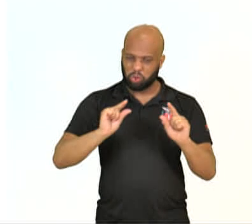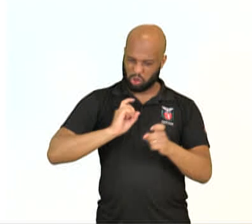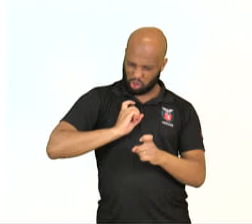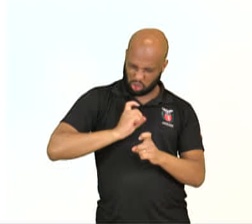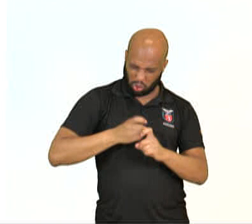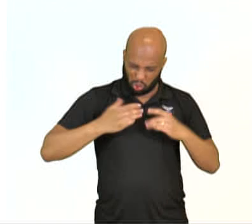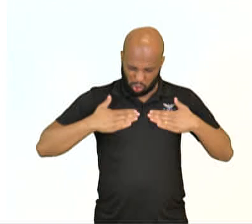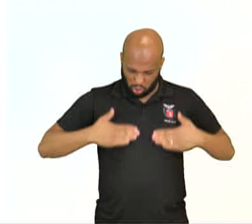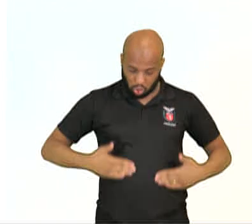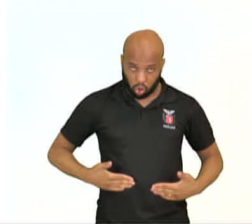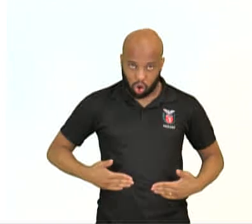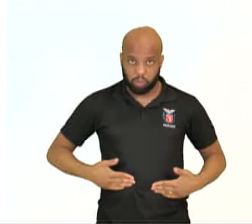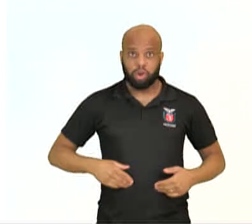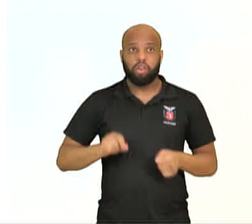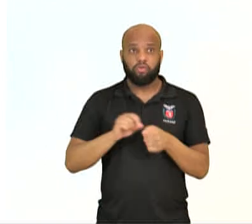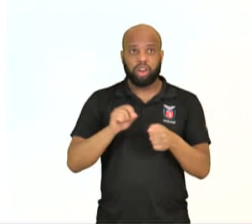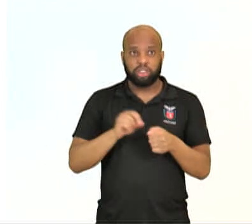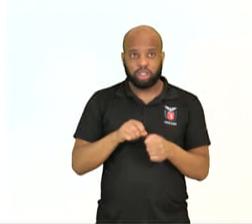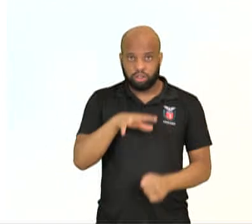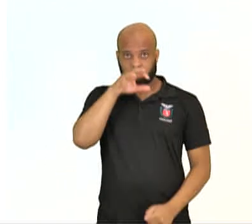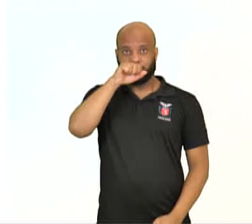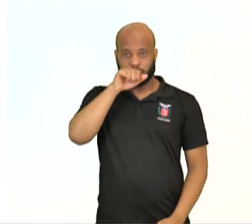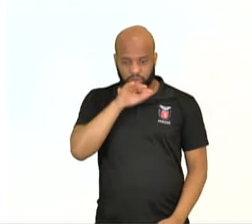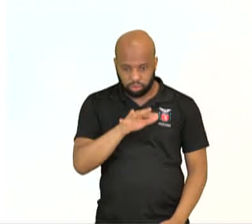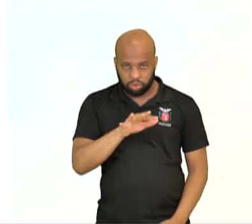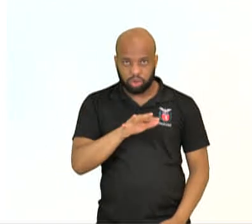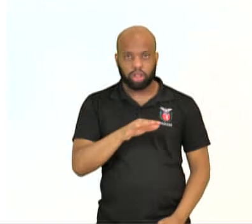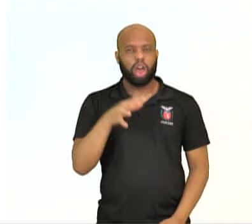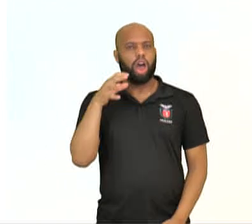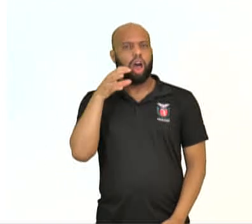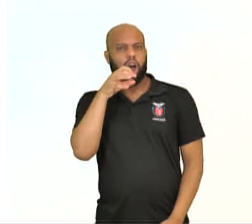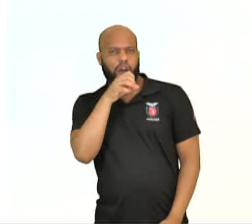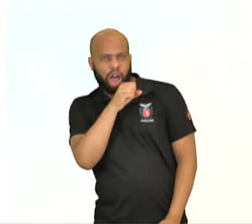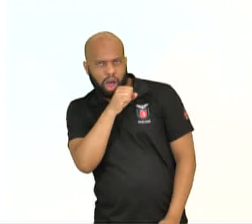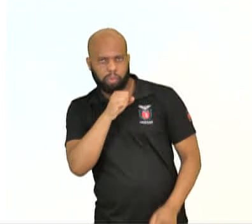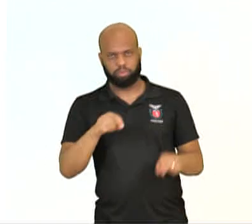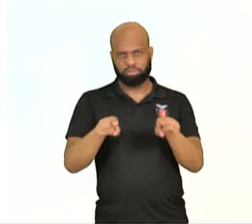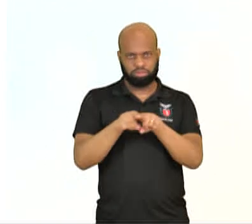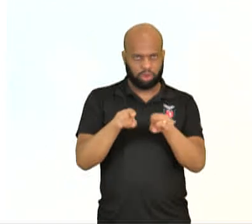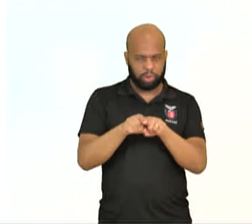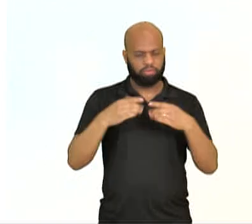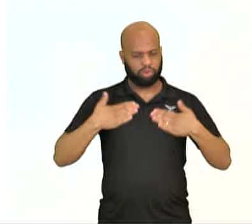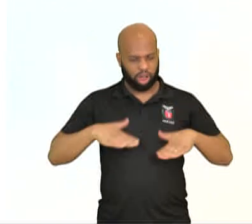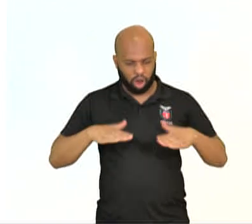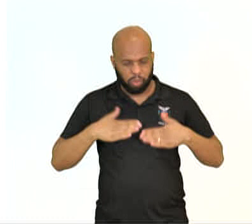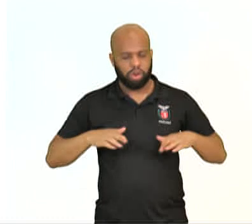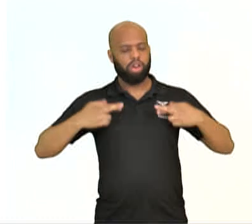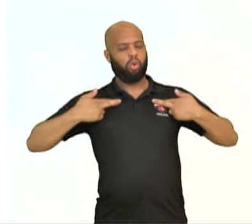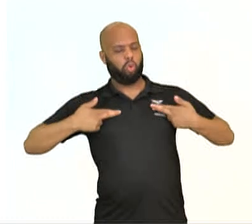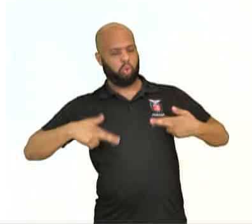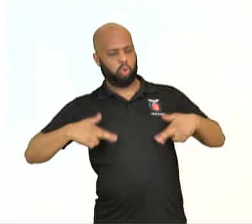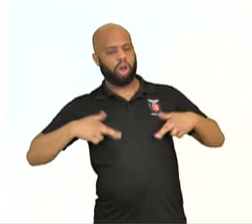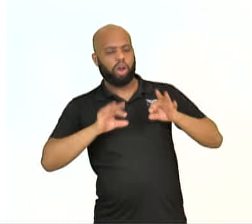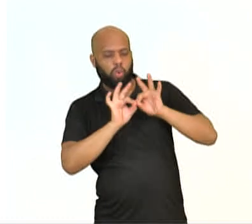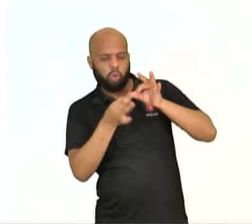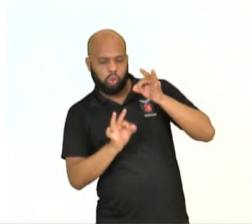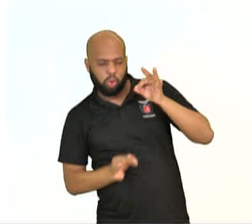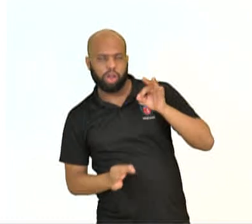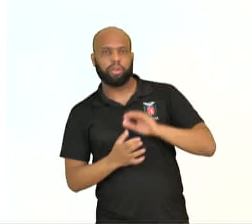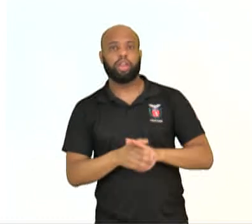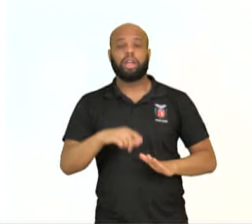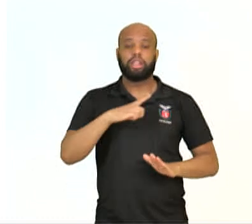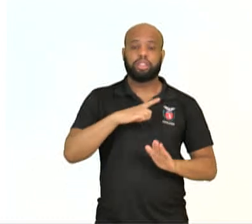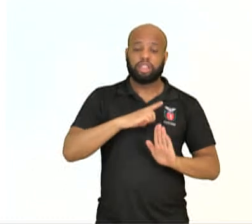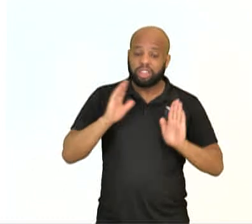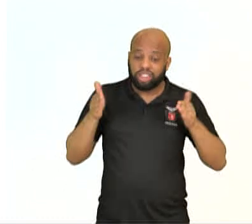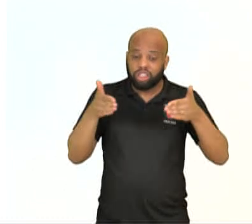realizando exercícios de tensão pouco intensos e breves, e de relaxamentos mais longos. Temos de nos